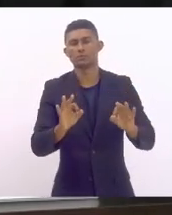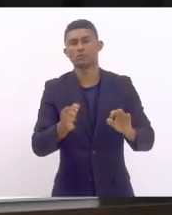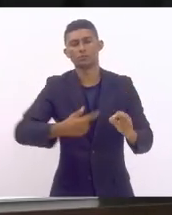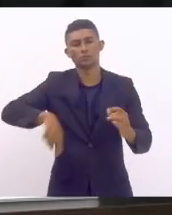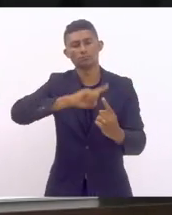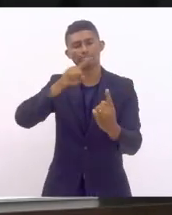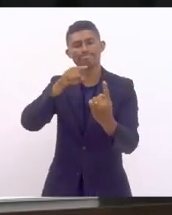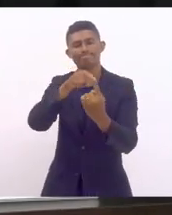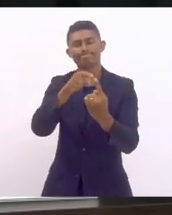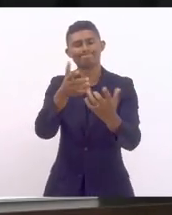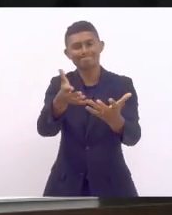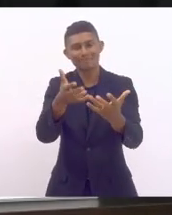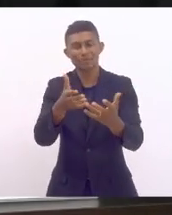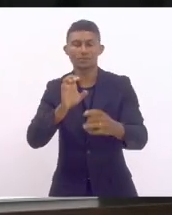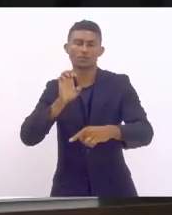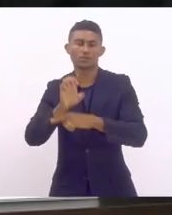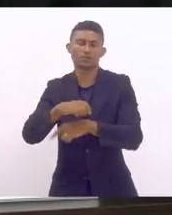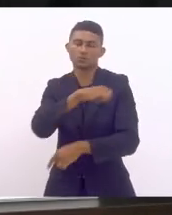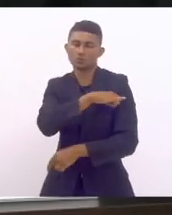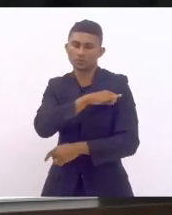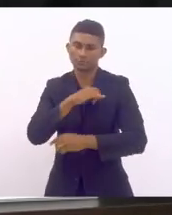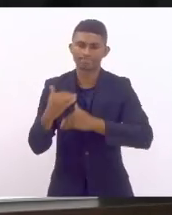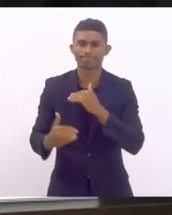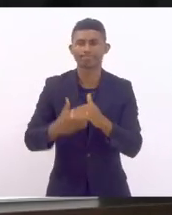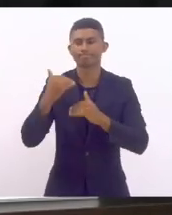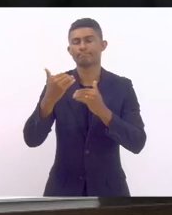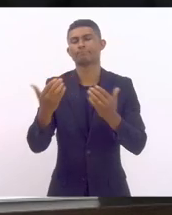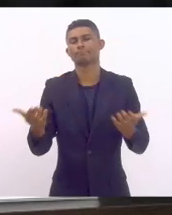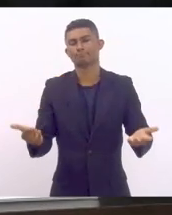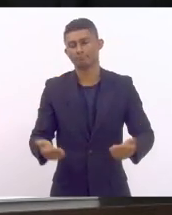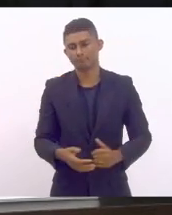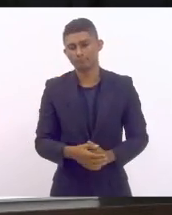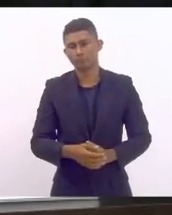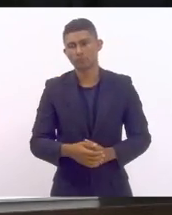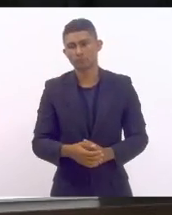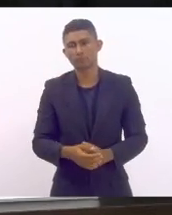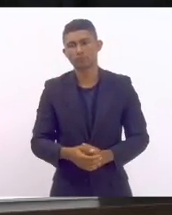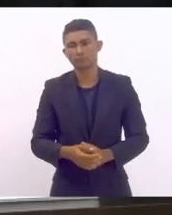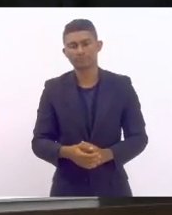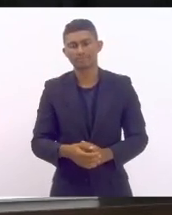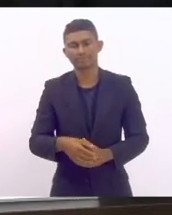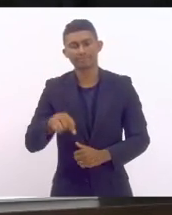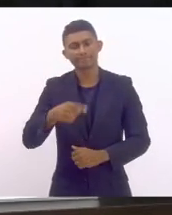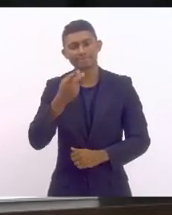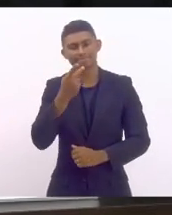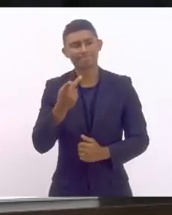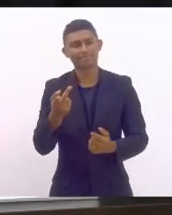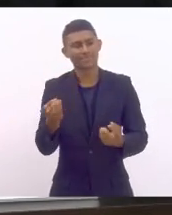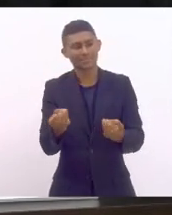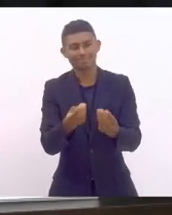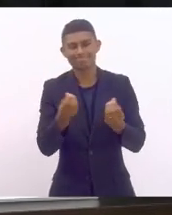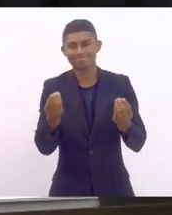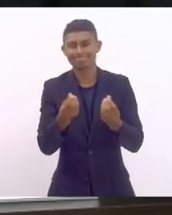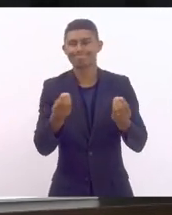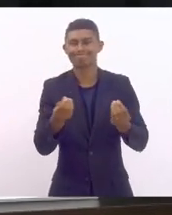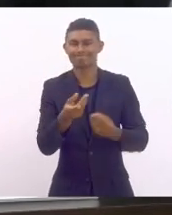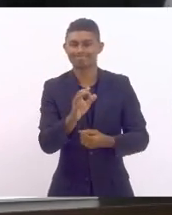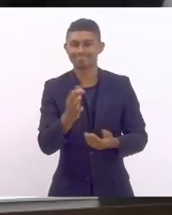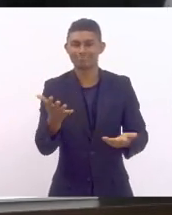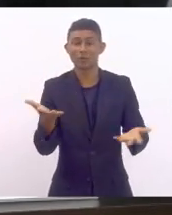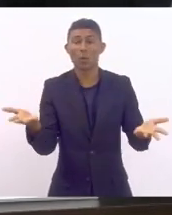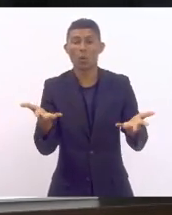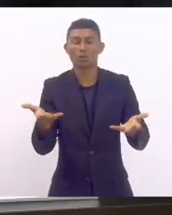não desenvolveu o estado do Rio de Janeiro então fica aqui ao registro na da sensibilidade da situação